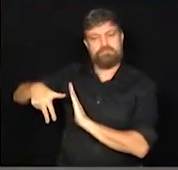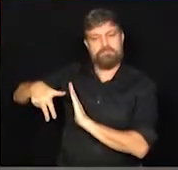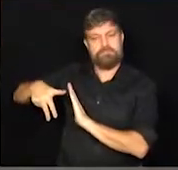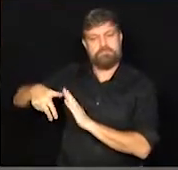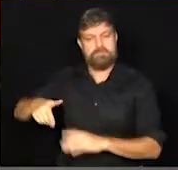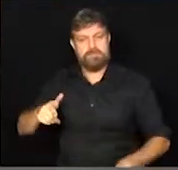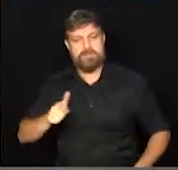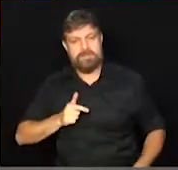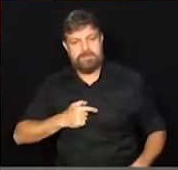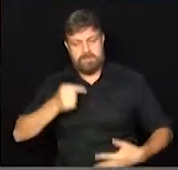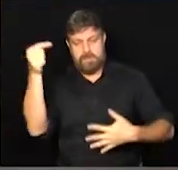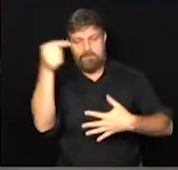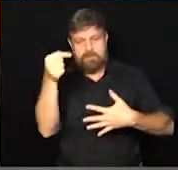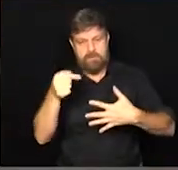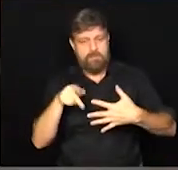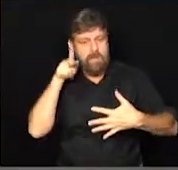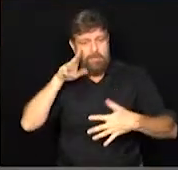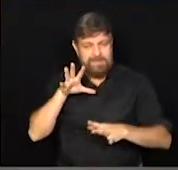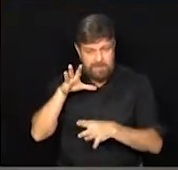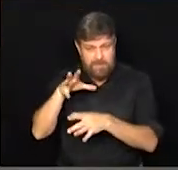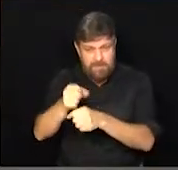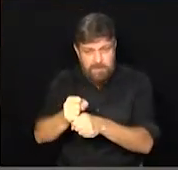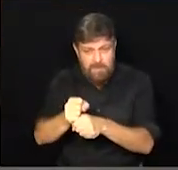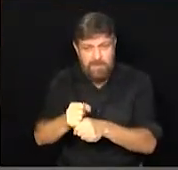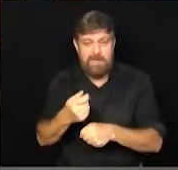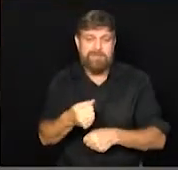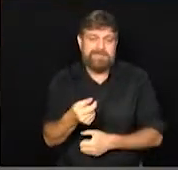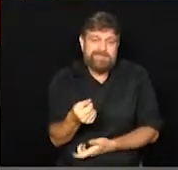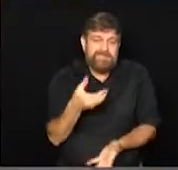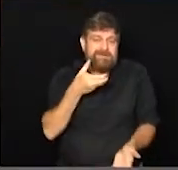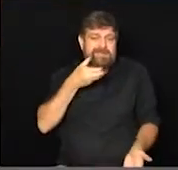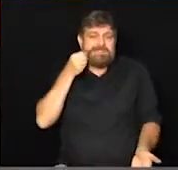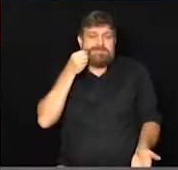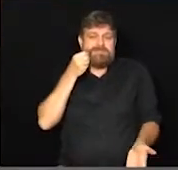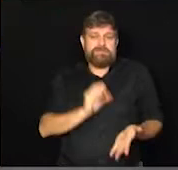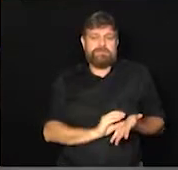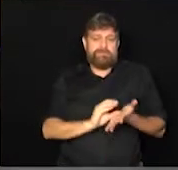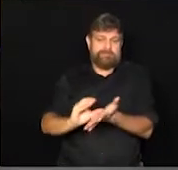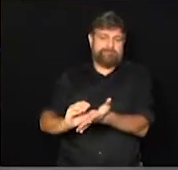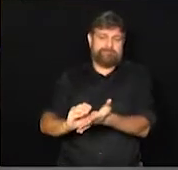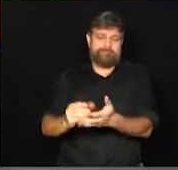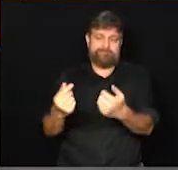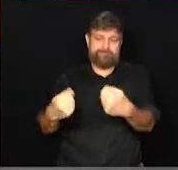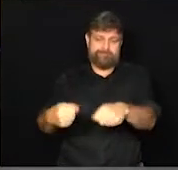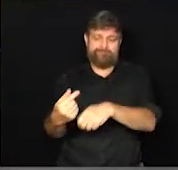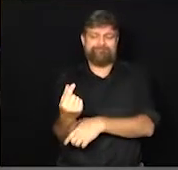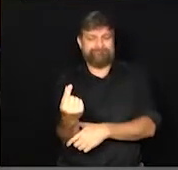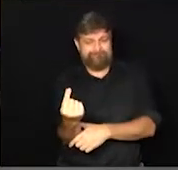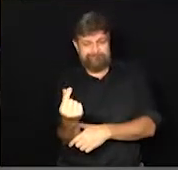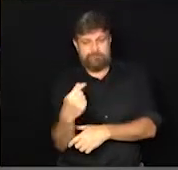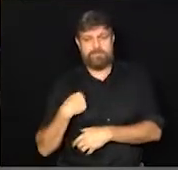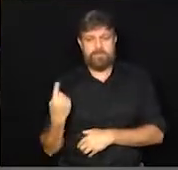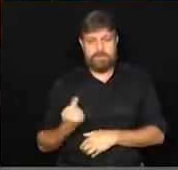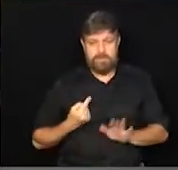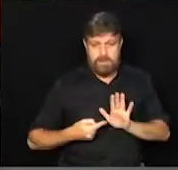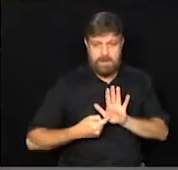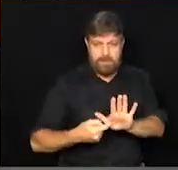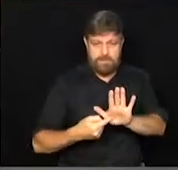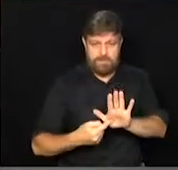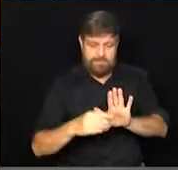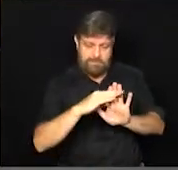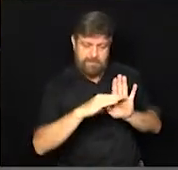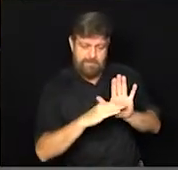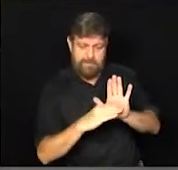esse conjunto de políticas precisam de dotação orçamentária, né? Nós aqui apresentamos emendas no